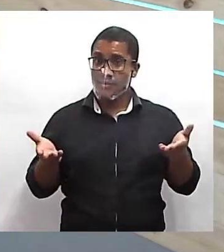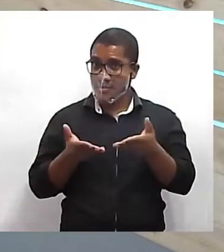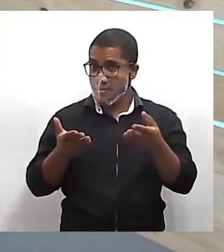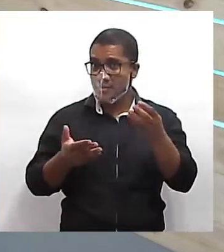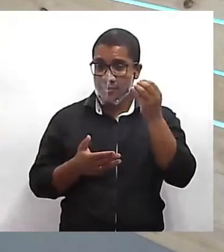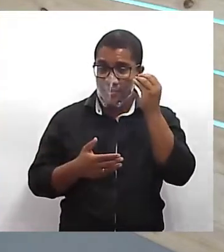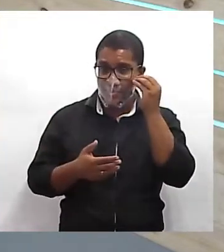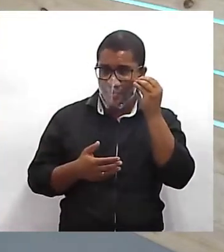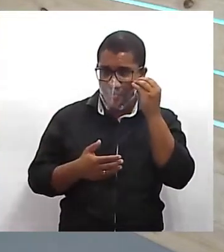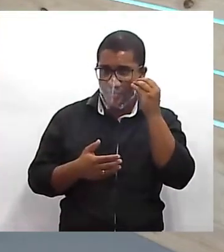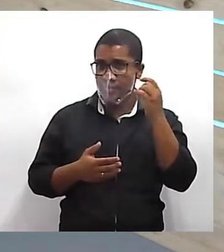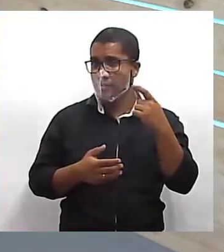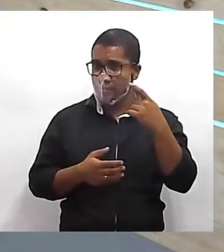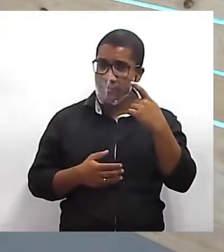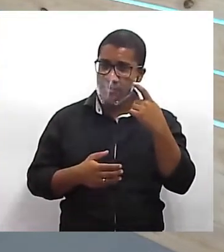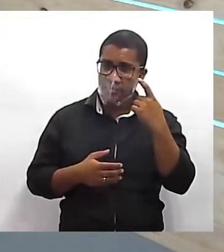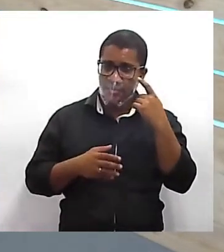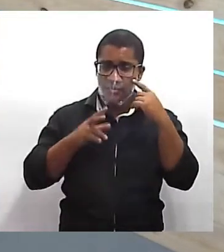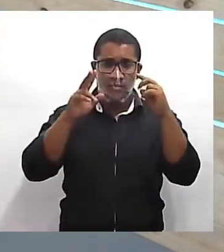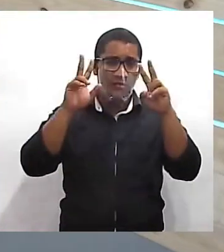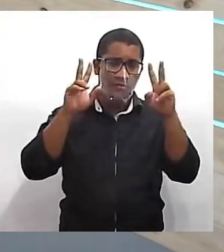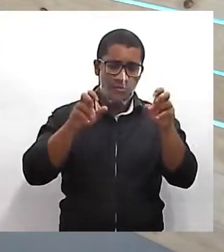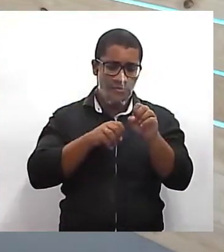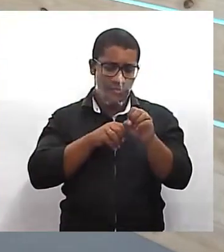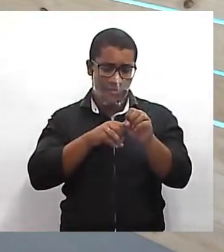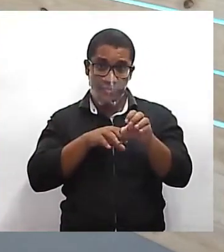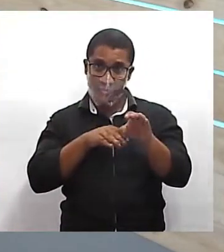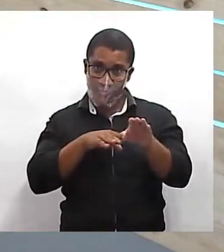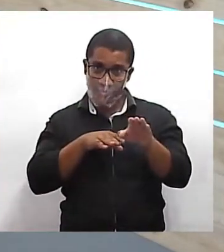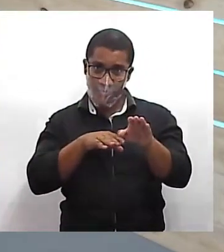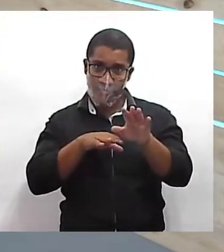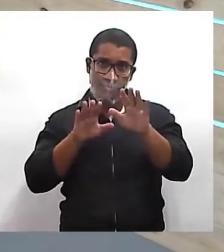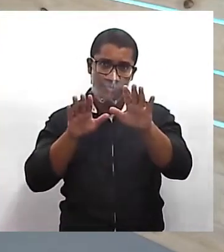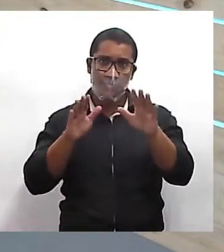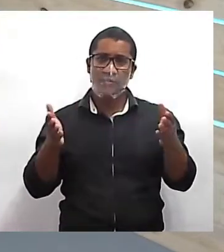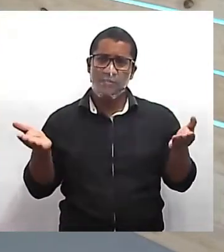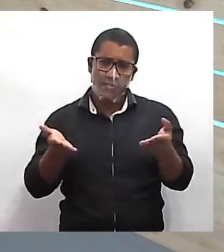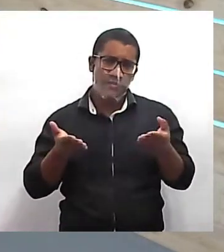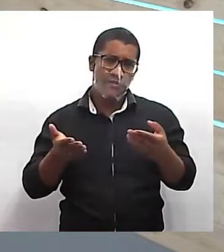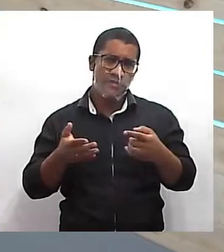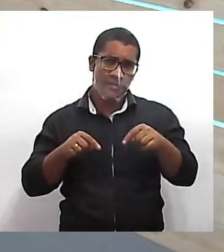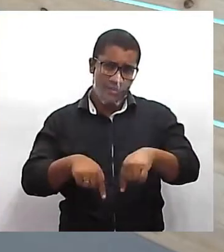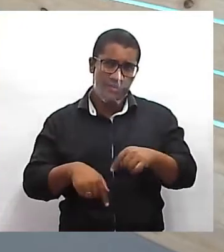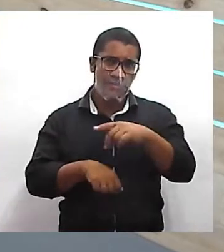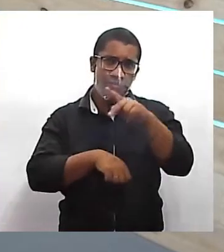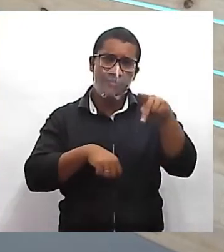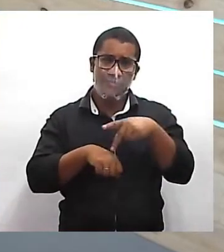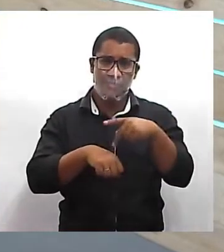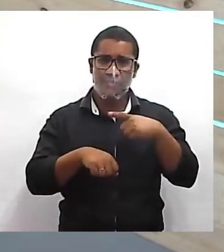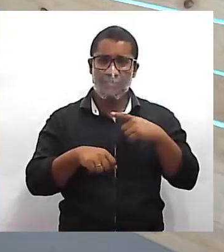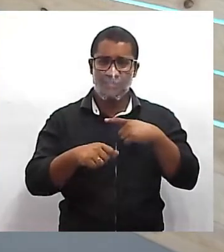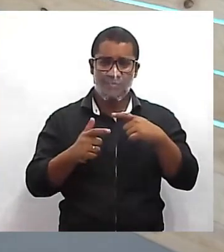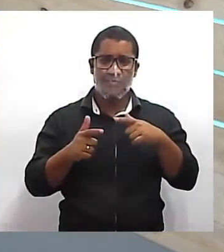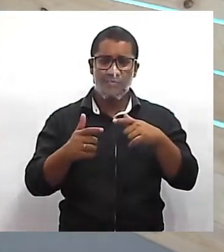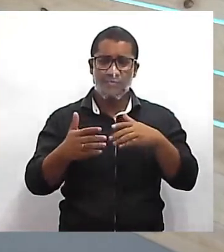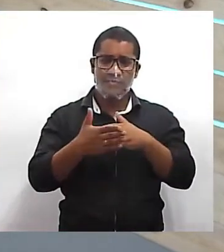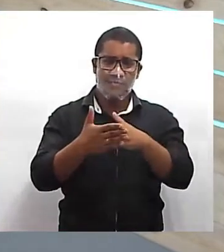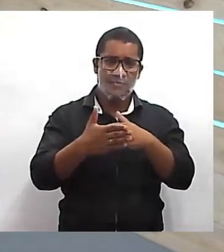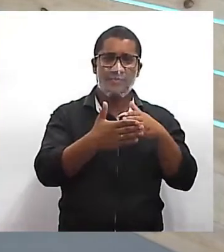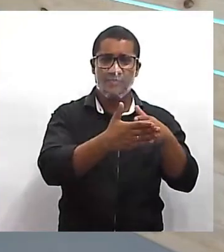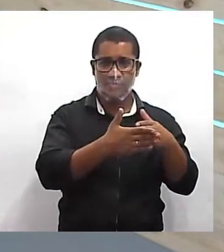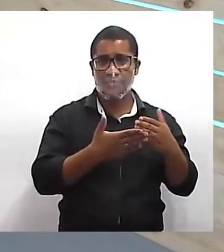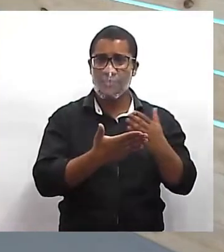Vamos discutir um pouco mais agora sobre a temática da educação. Vive-se nesse país tempo de interdição das